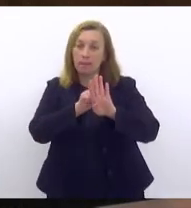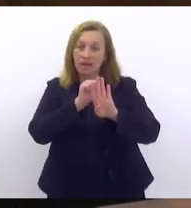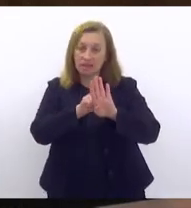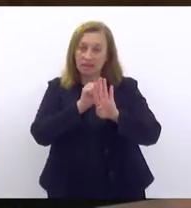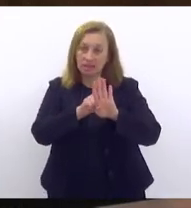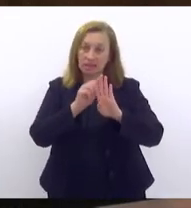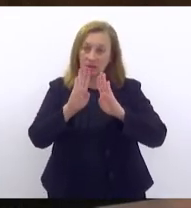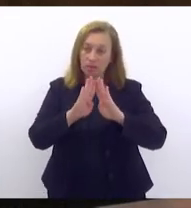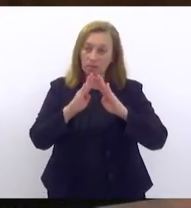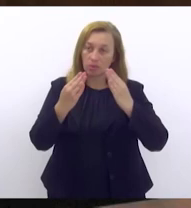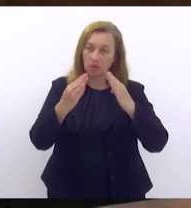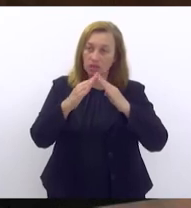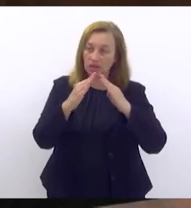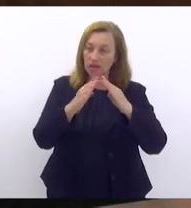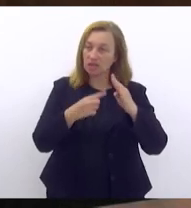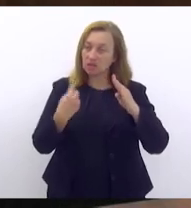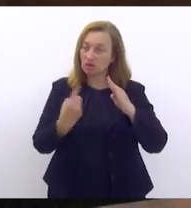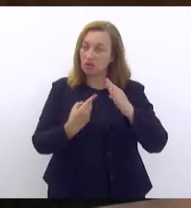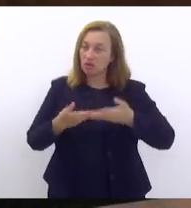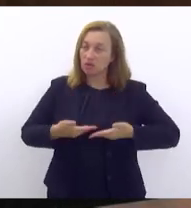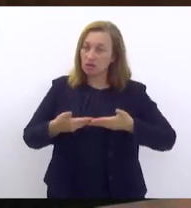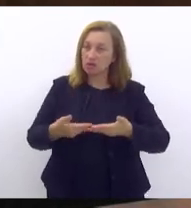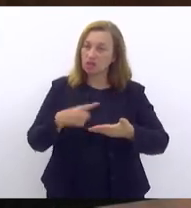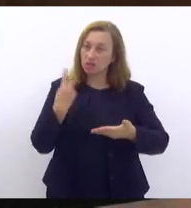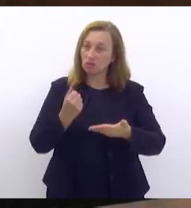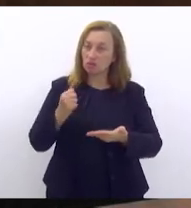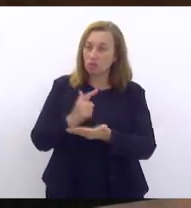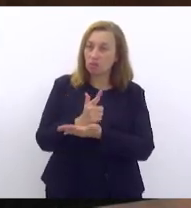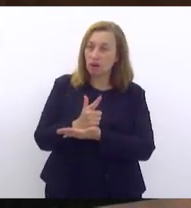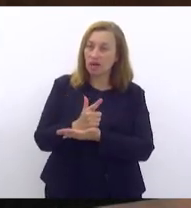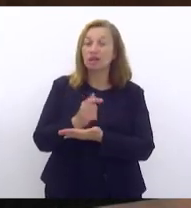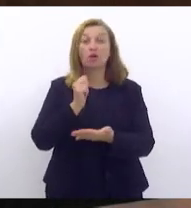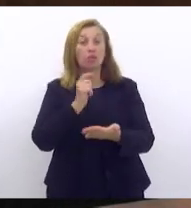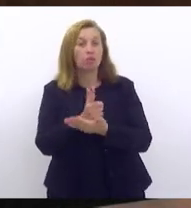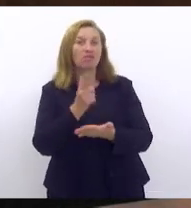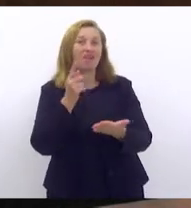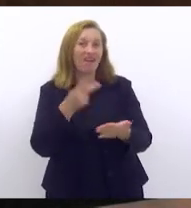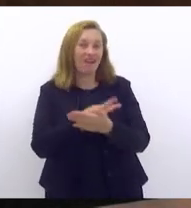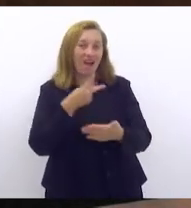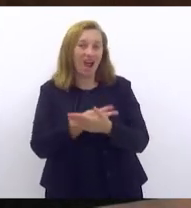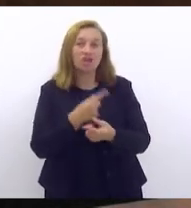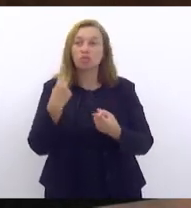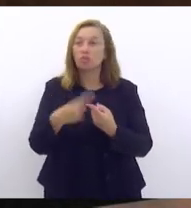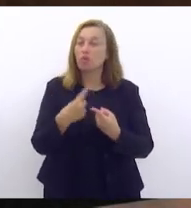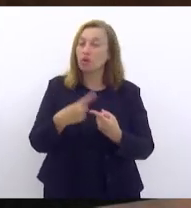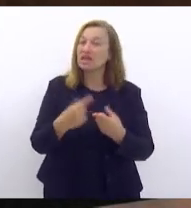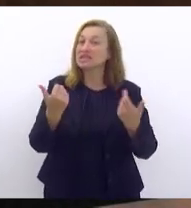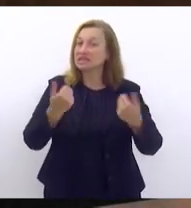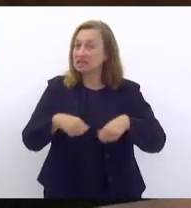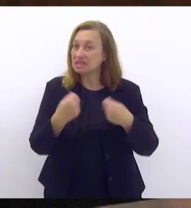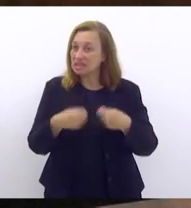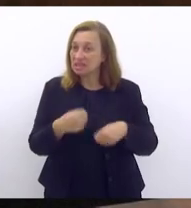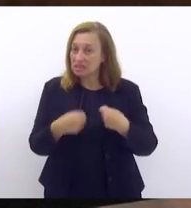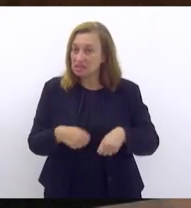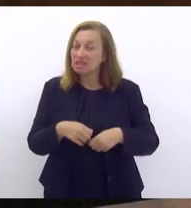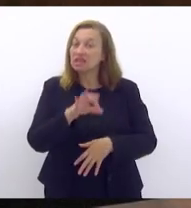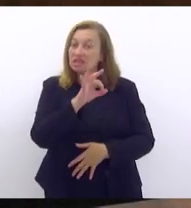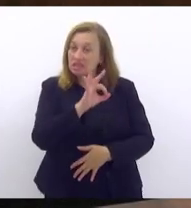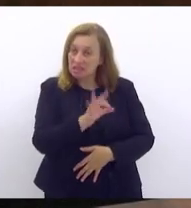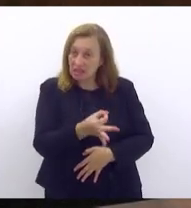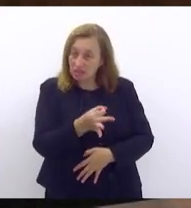nos oferecer a gente comprar, está comprando errado. Porque se a gente necessitasse de